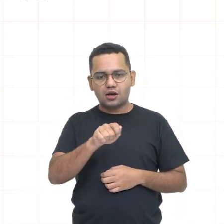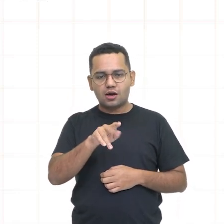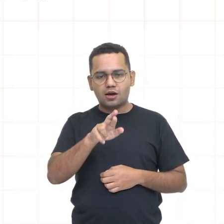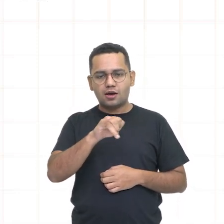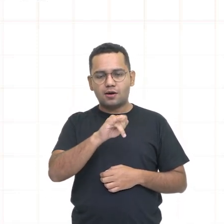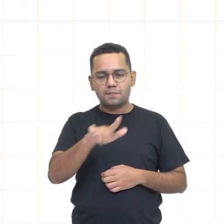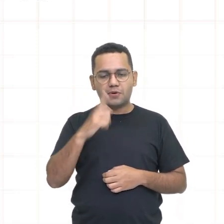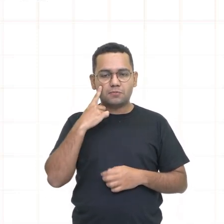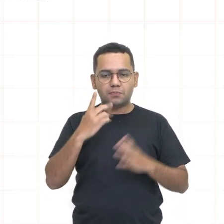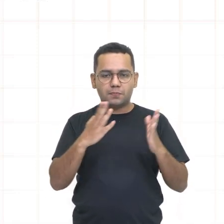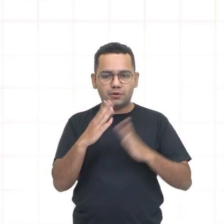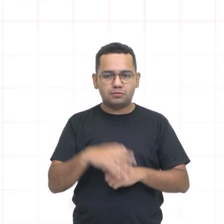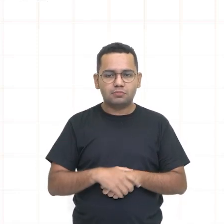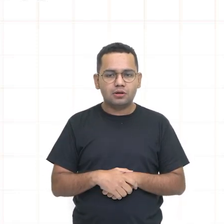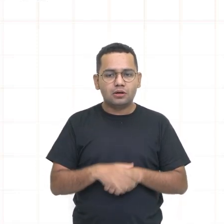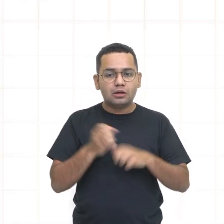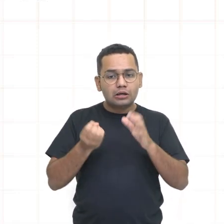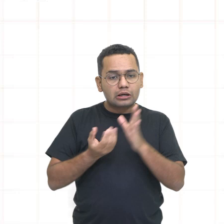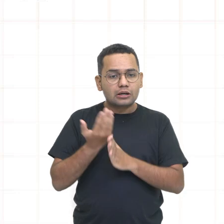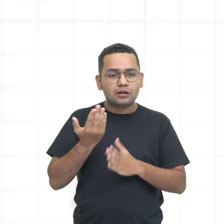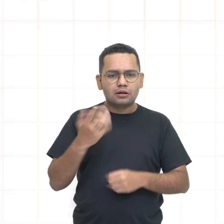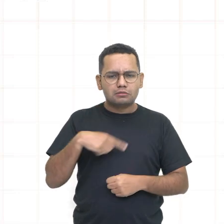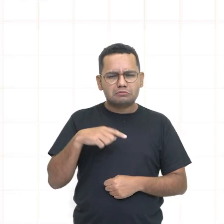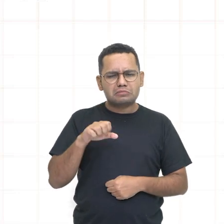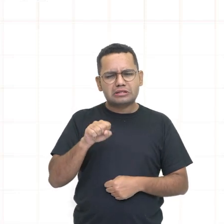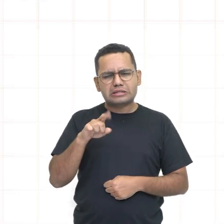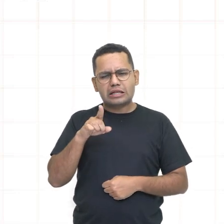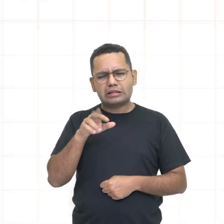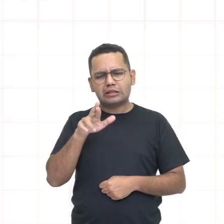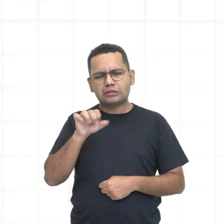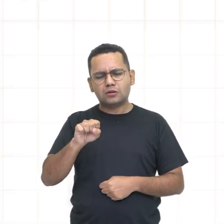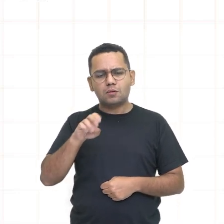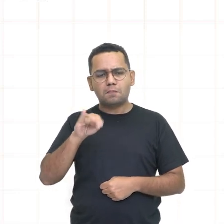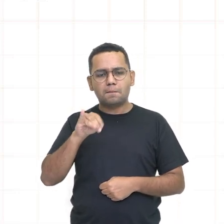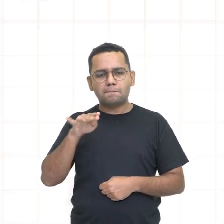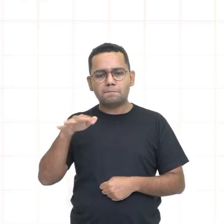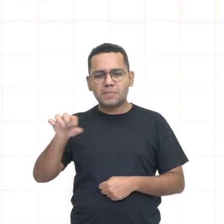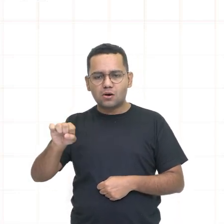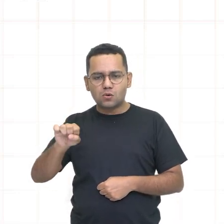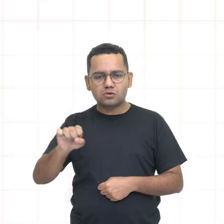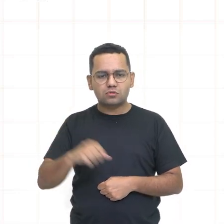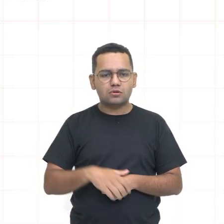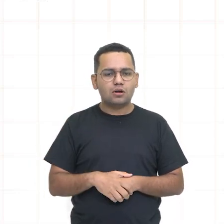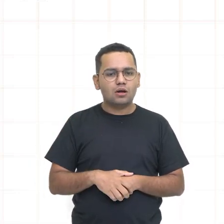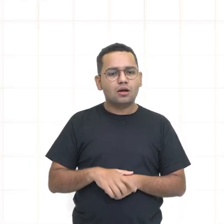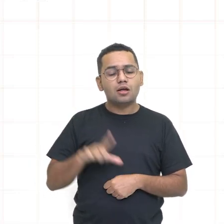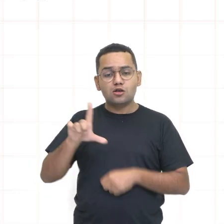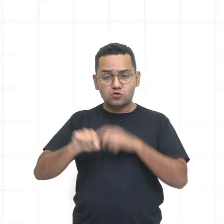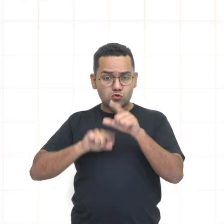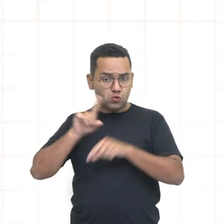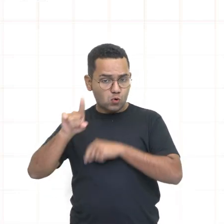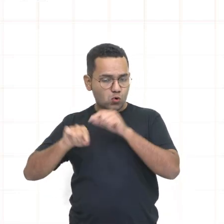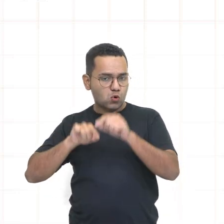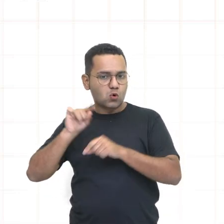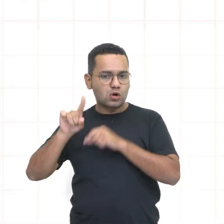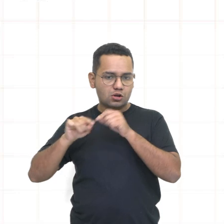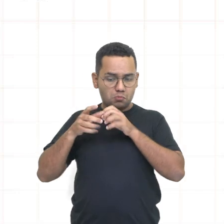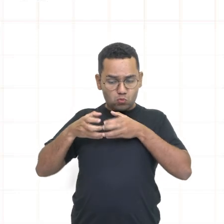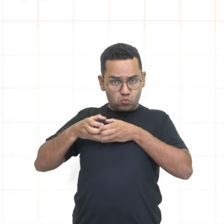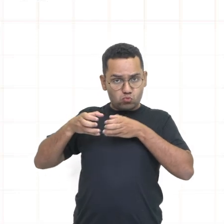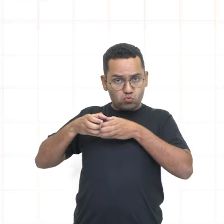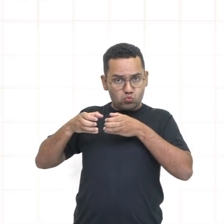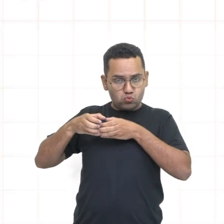1977. Criação de senadores biônicos, escolhidos indiretamente para garantir a